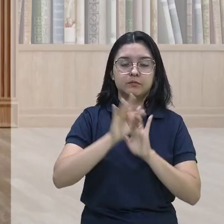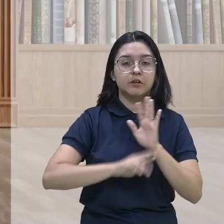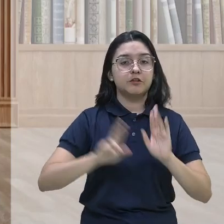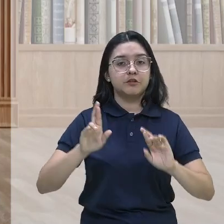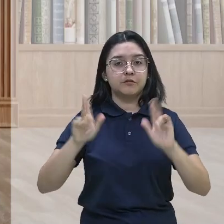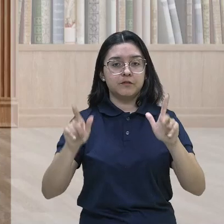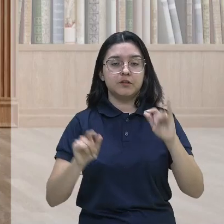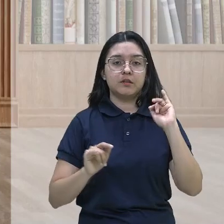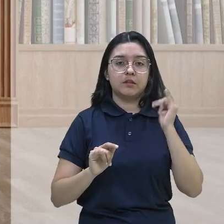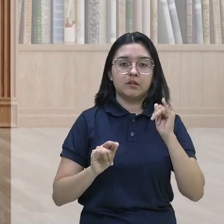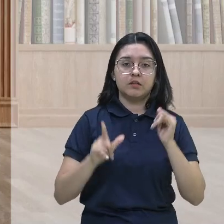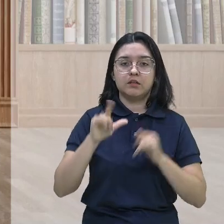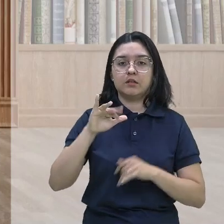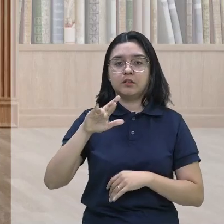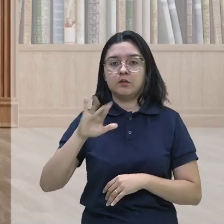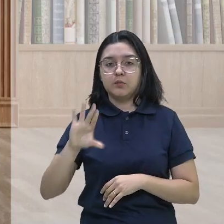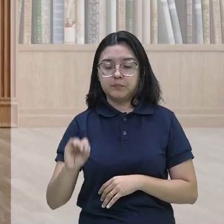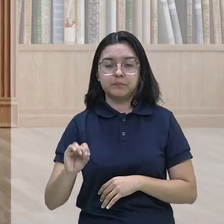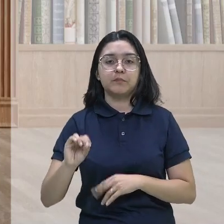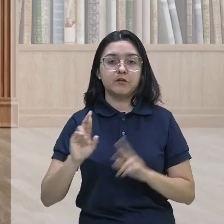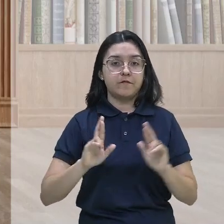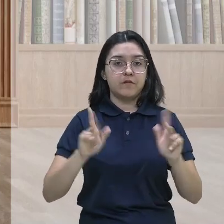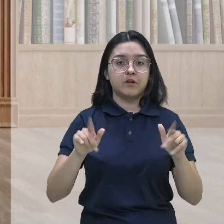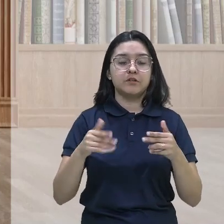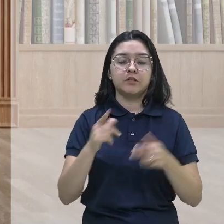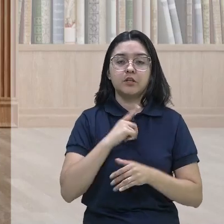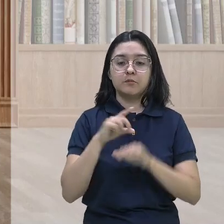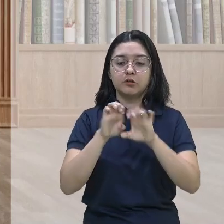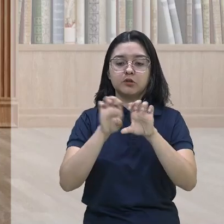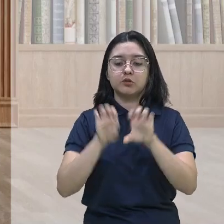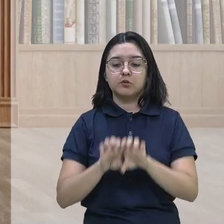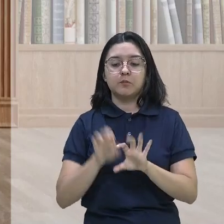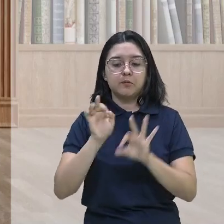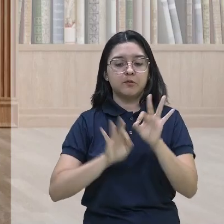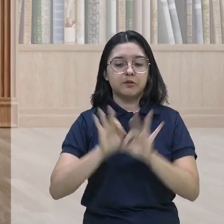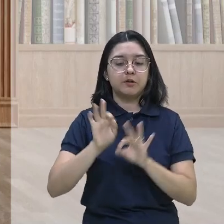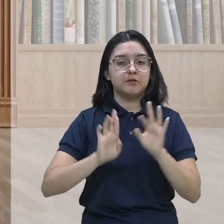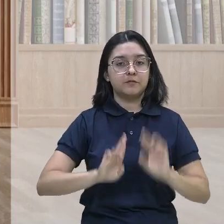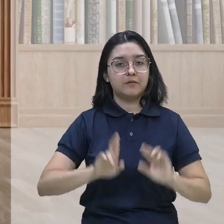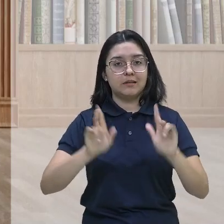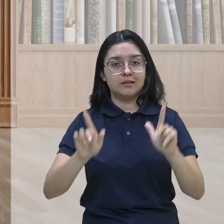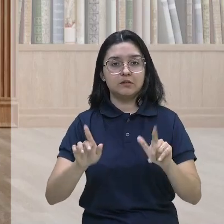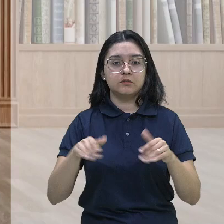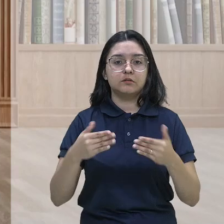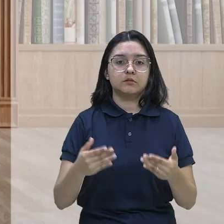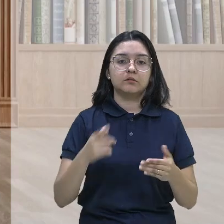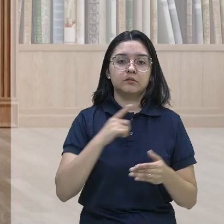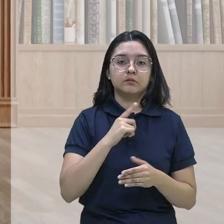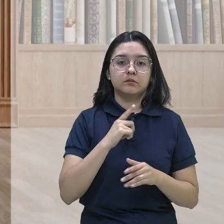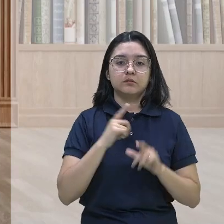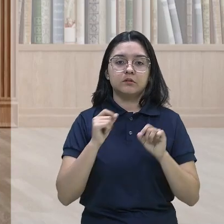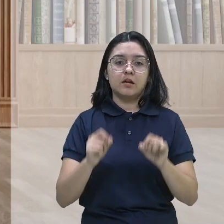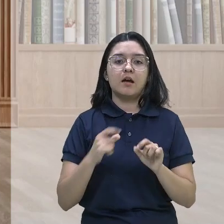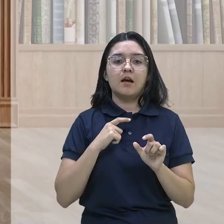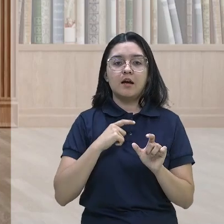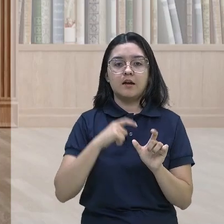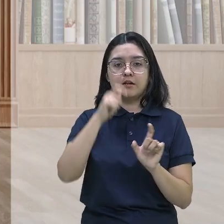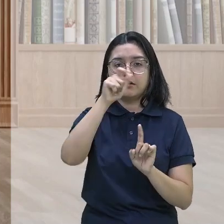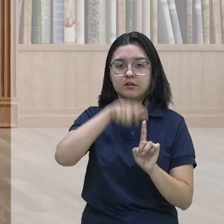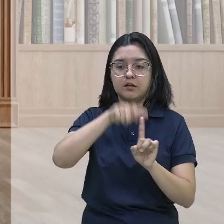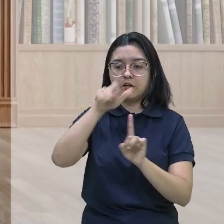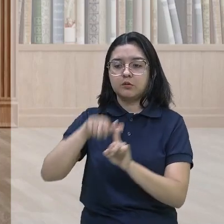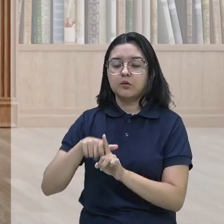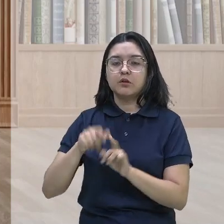textos narrativos e líricos. Percebe que eles terão uma estrutura, uma organização diferenciada, como o destaque das falas para os